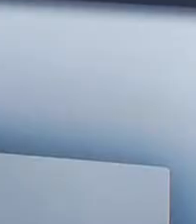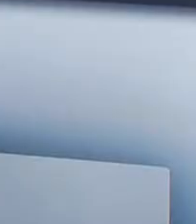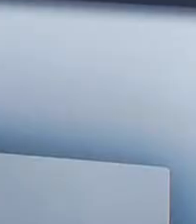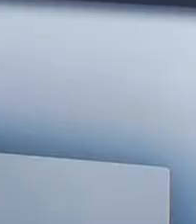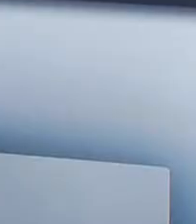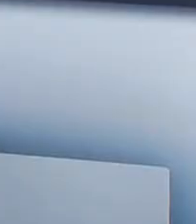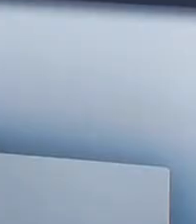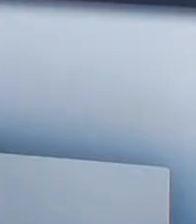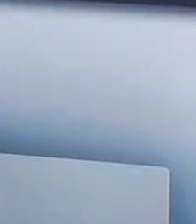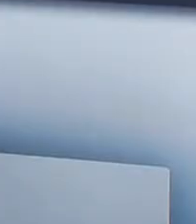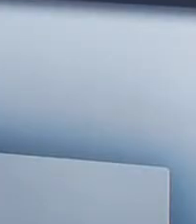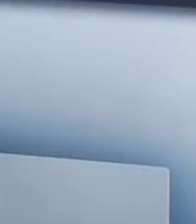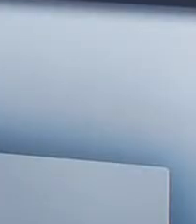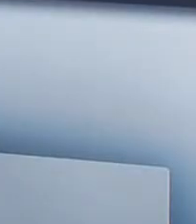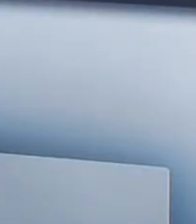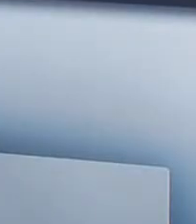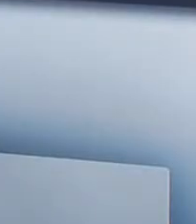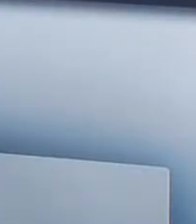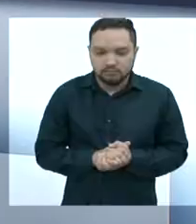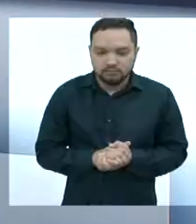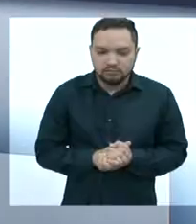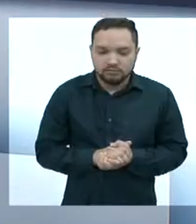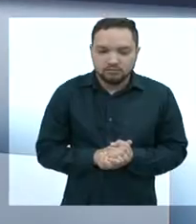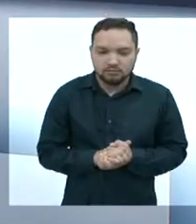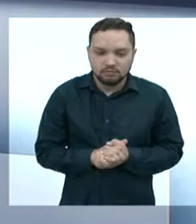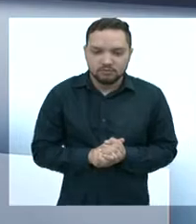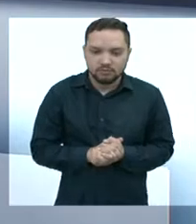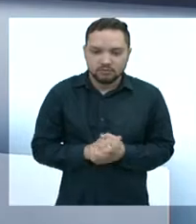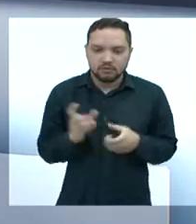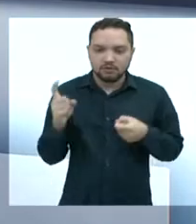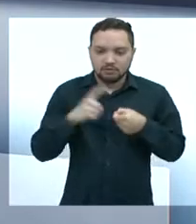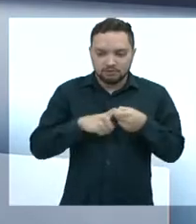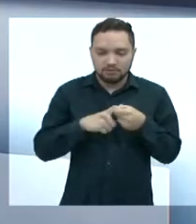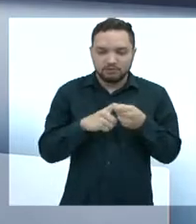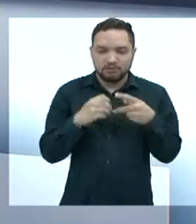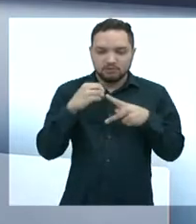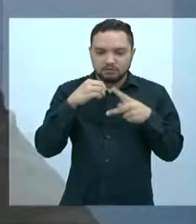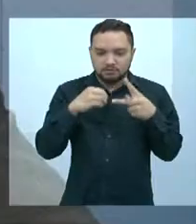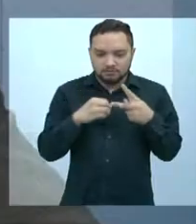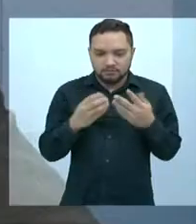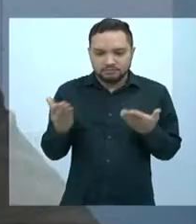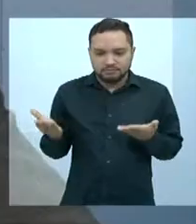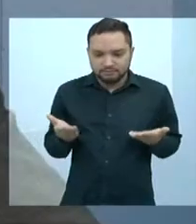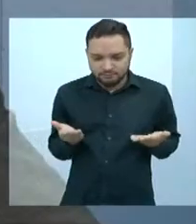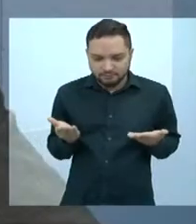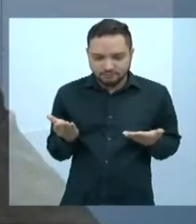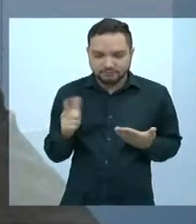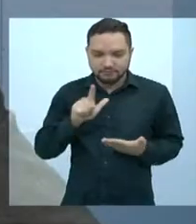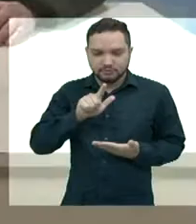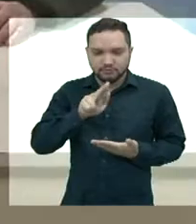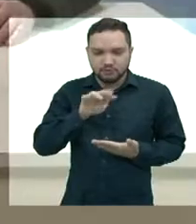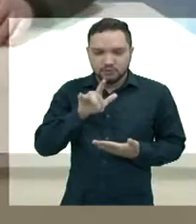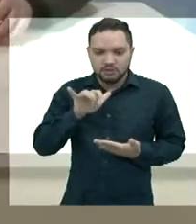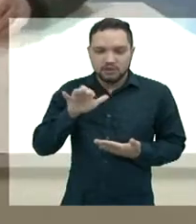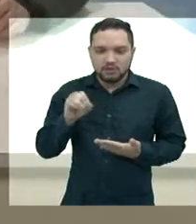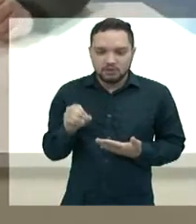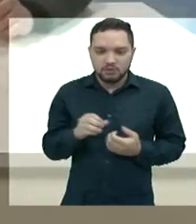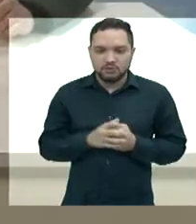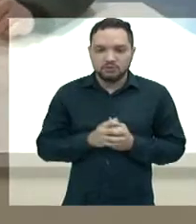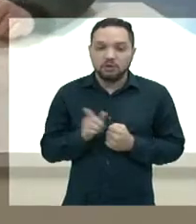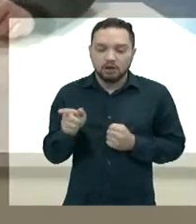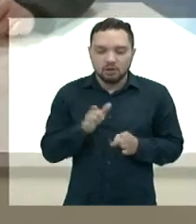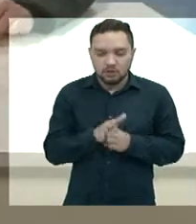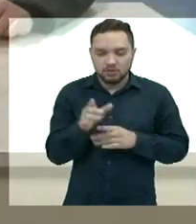Estamos de volta com o programa Pela Ordem, agora com o consultor político Luiz Cláudio Ferreira Barbosa, que vai fazer